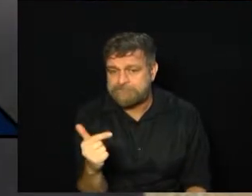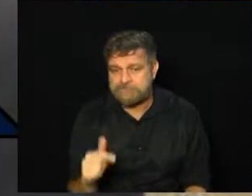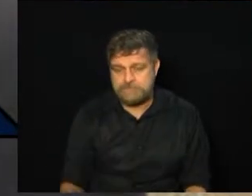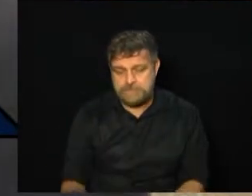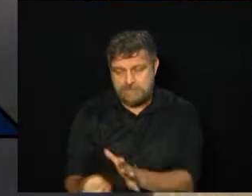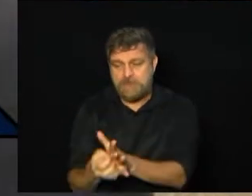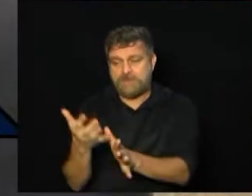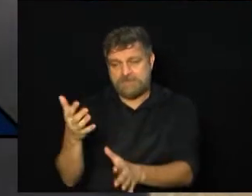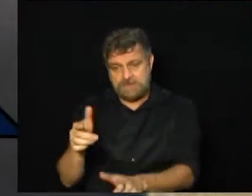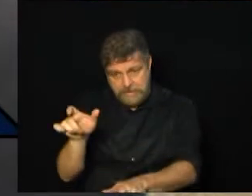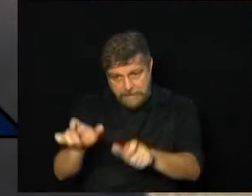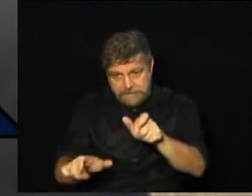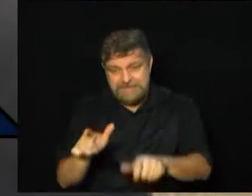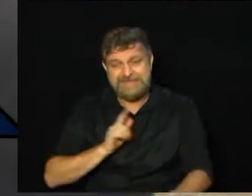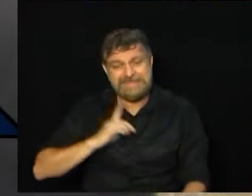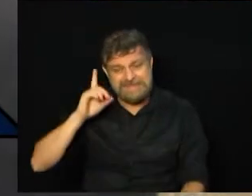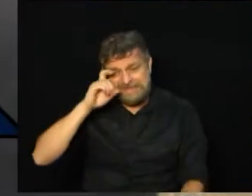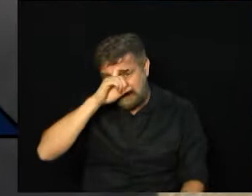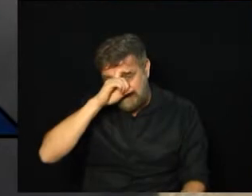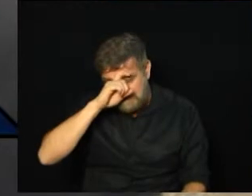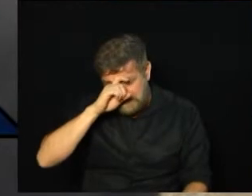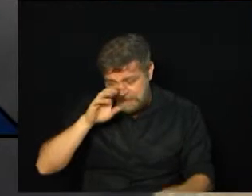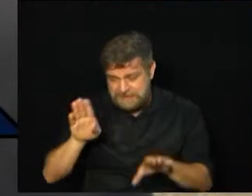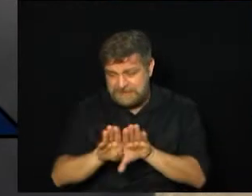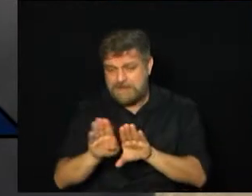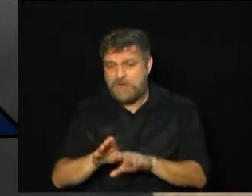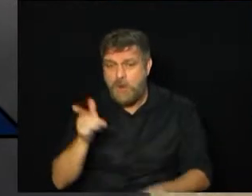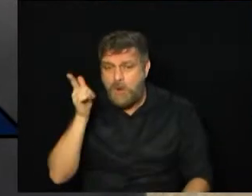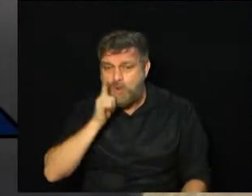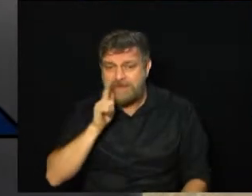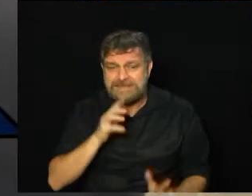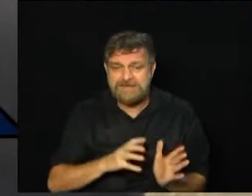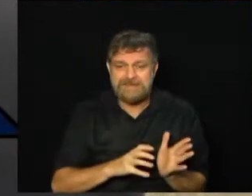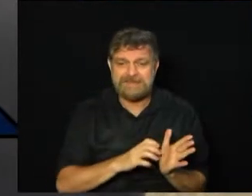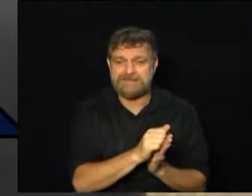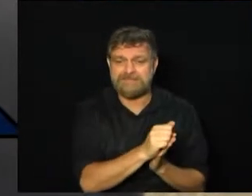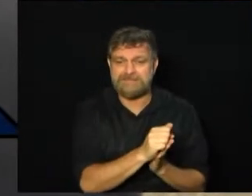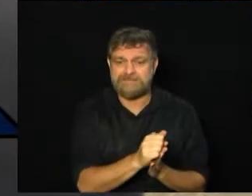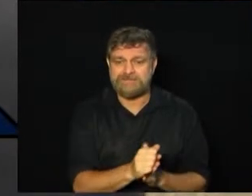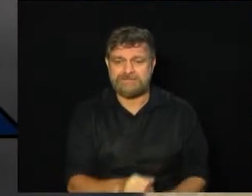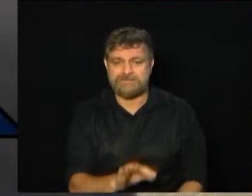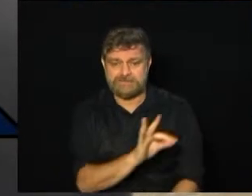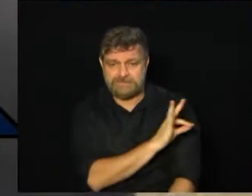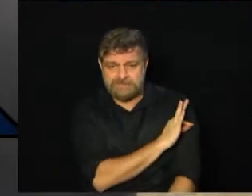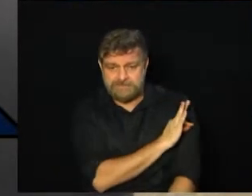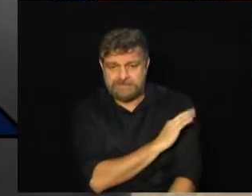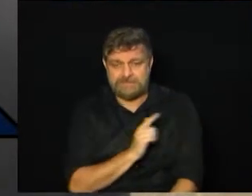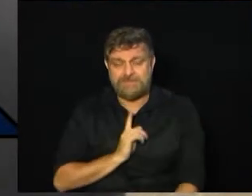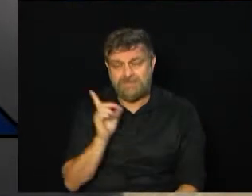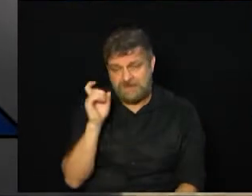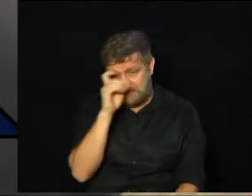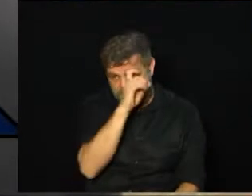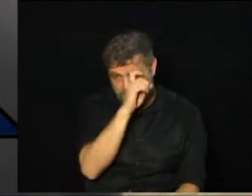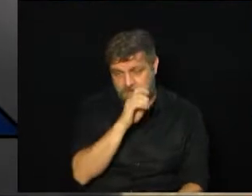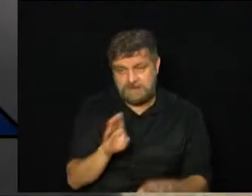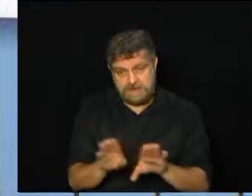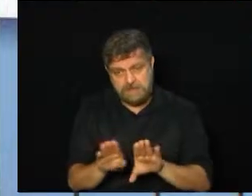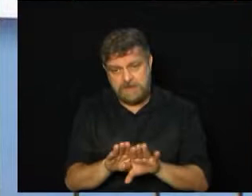das pessoas também estão tendo uma dificuldade muito grande de fazer o cadastramento na prefeitura. Então, isso dificulta também.